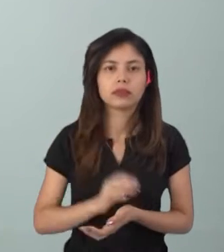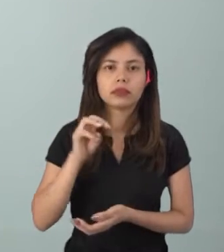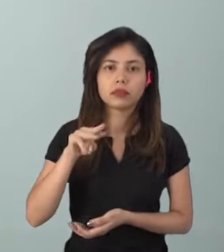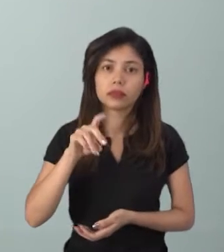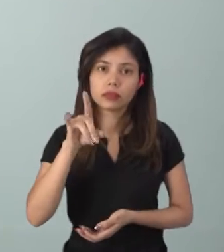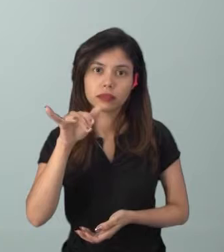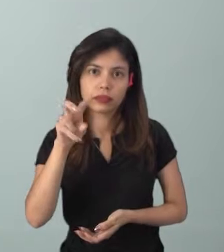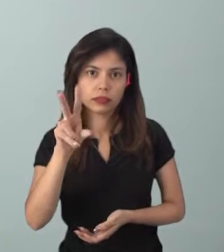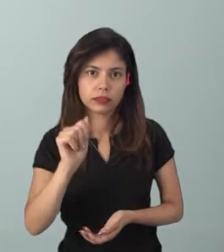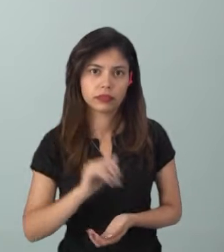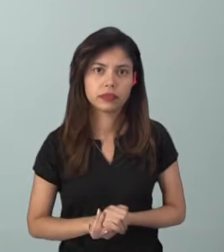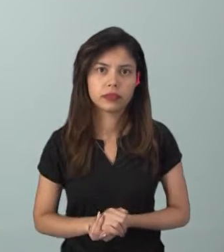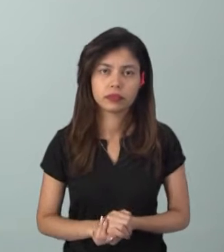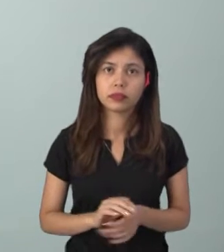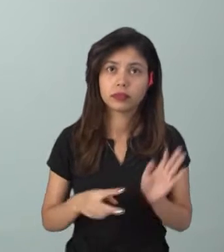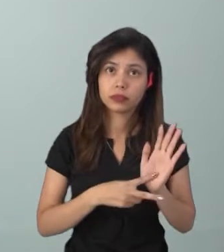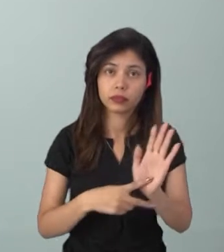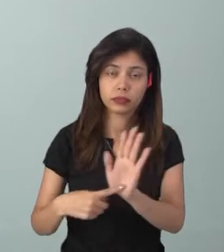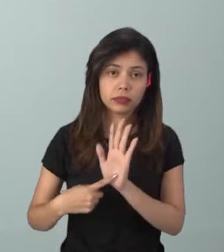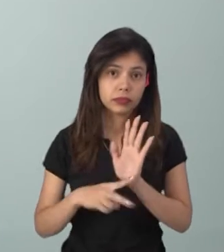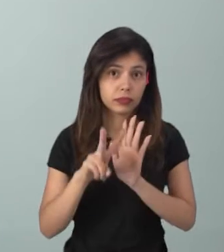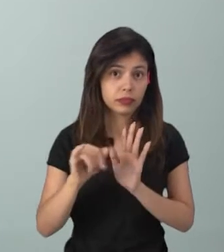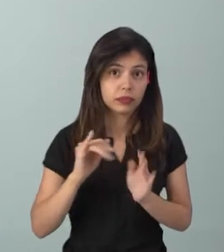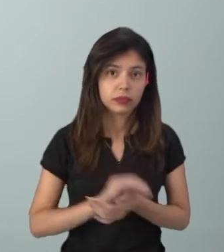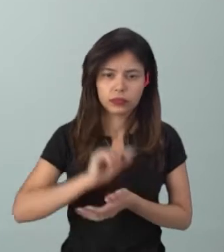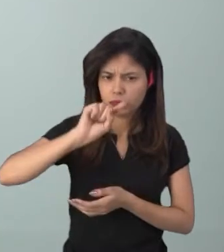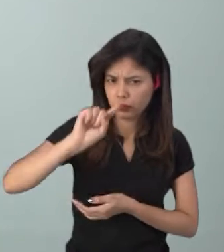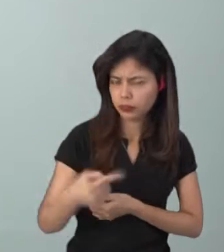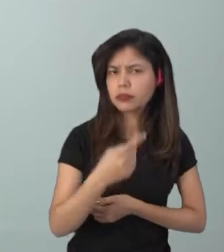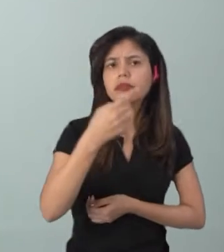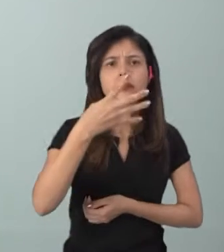medieval. E a medieval ela vai até